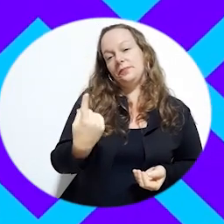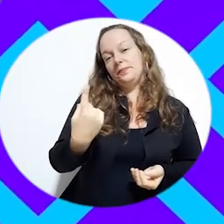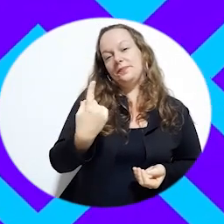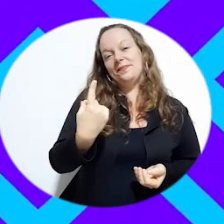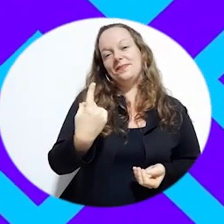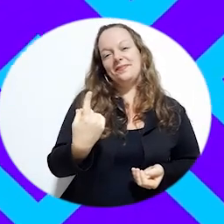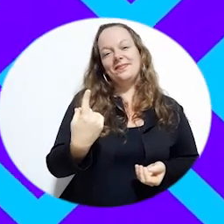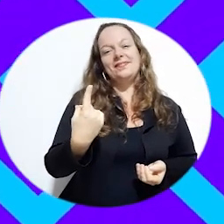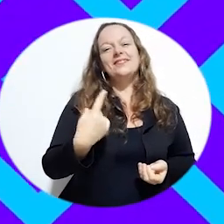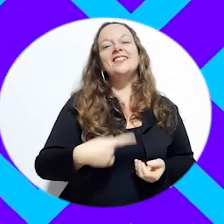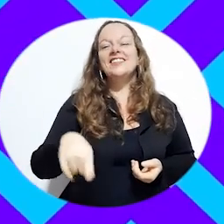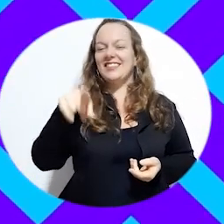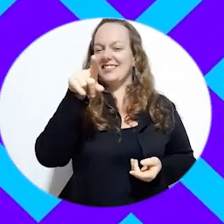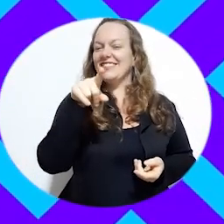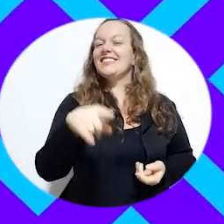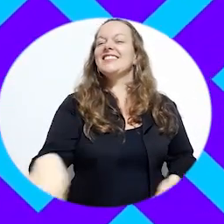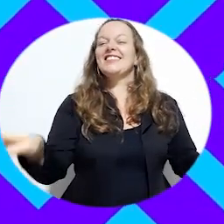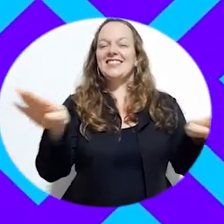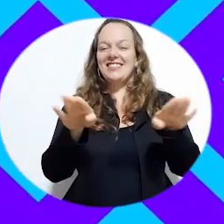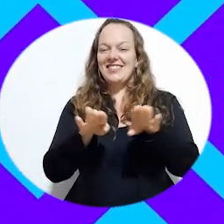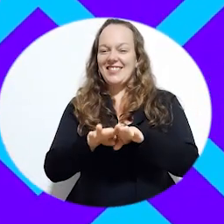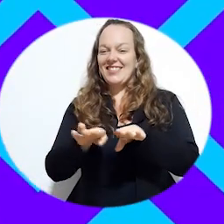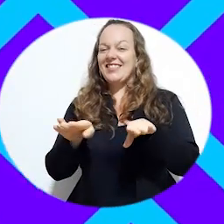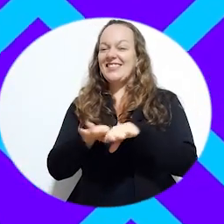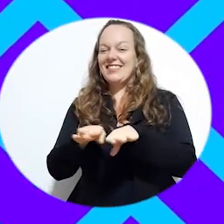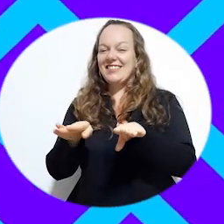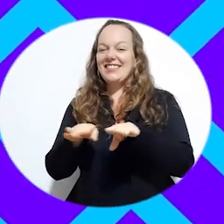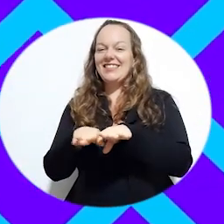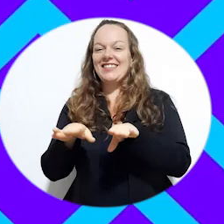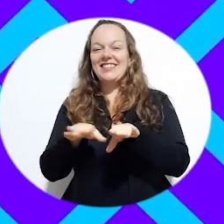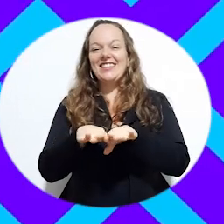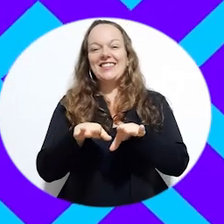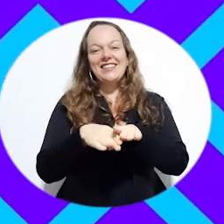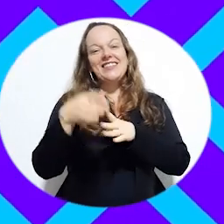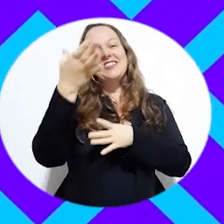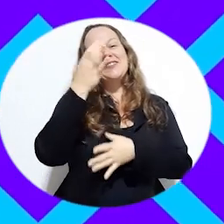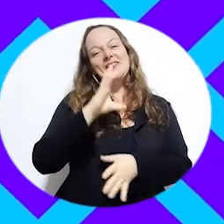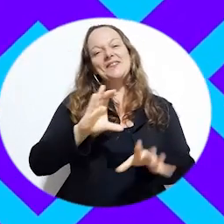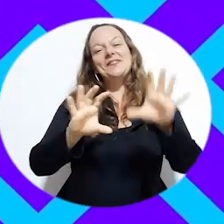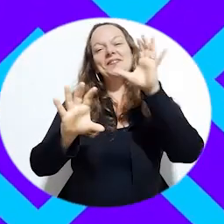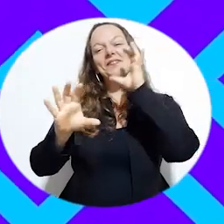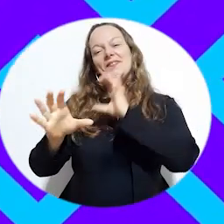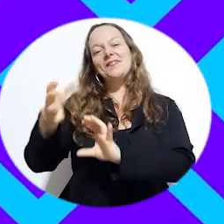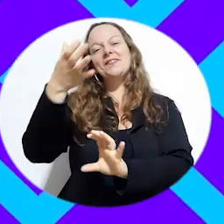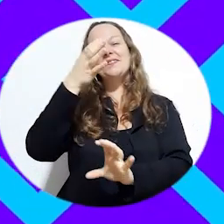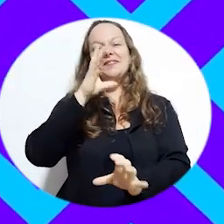um deles, você também.